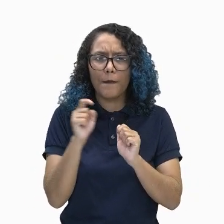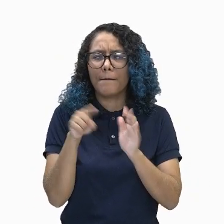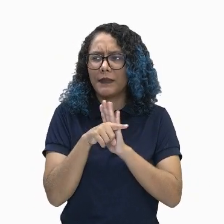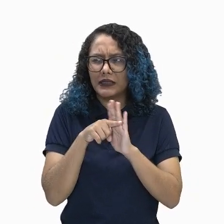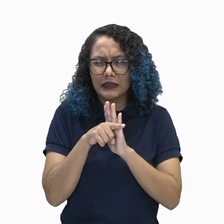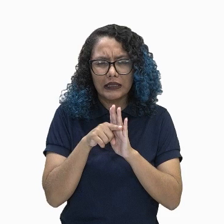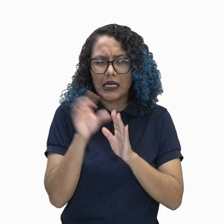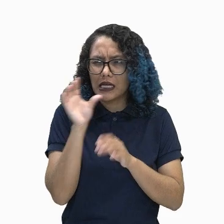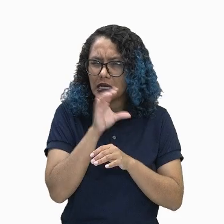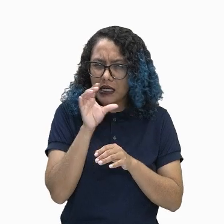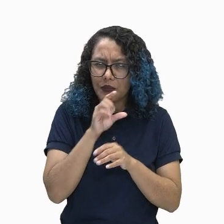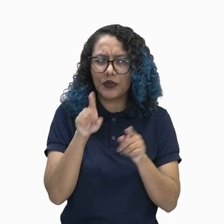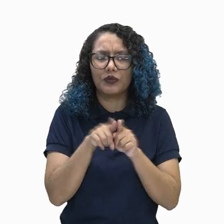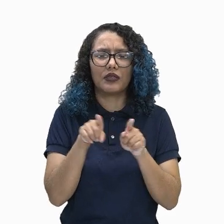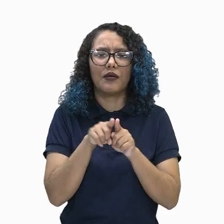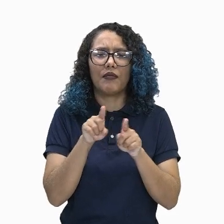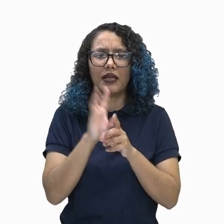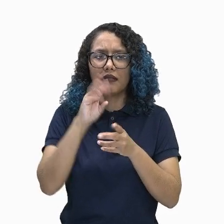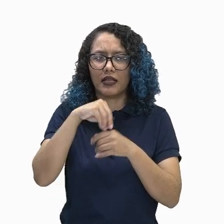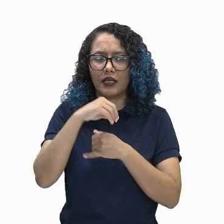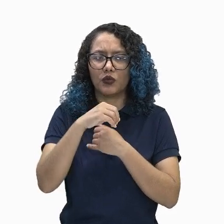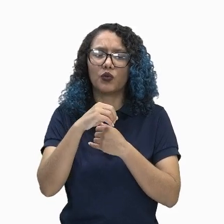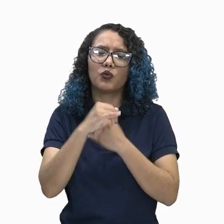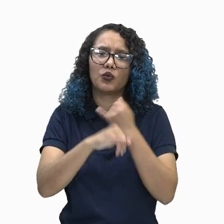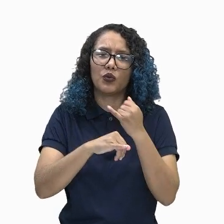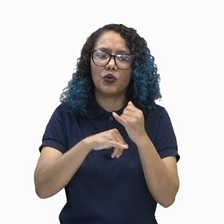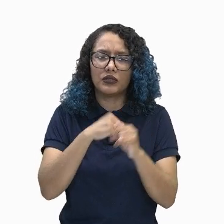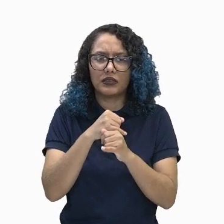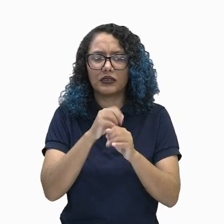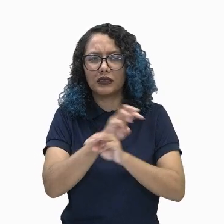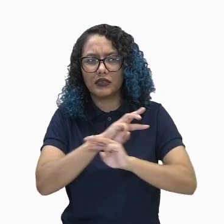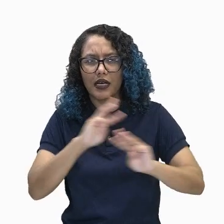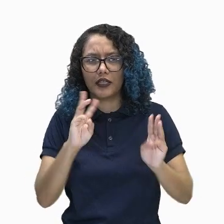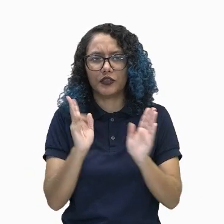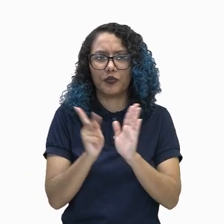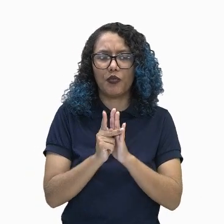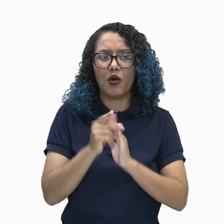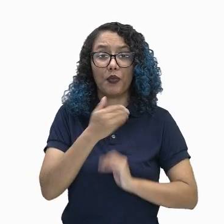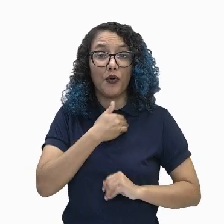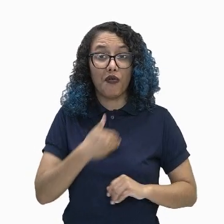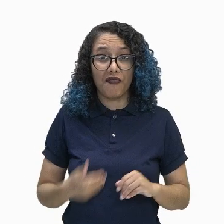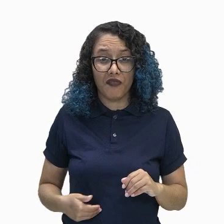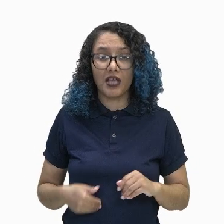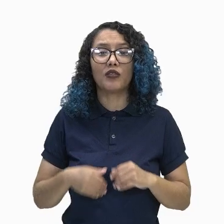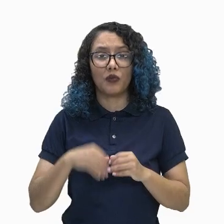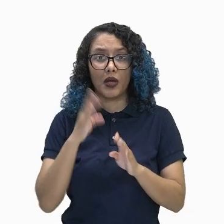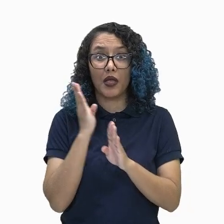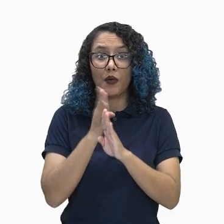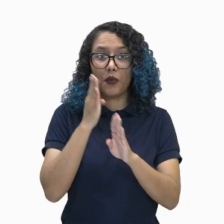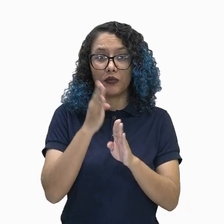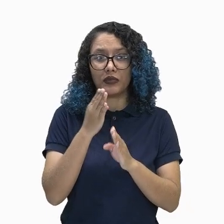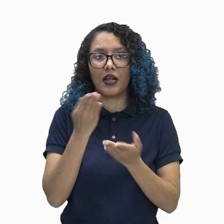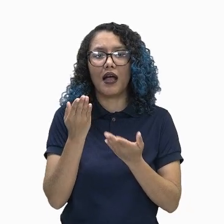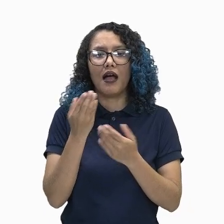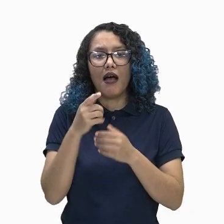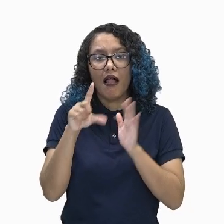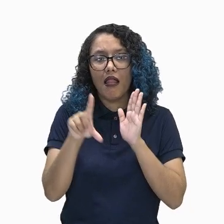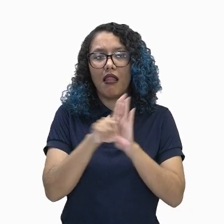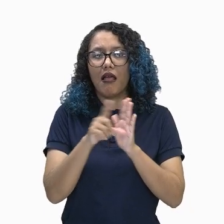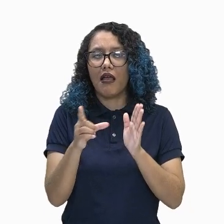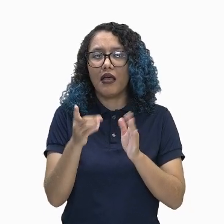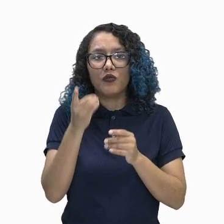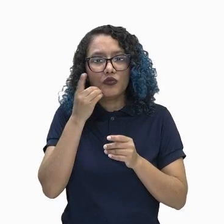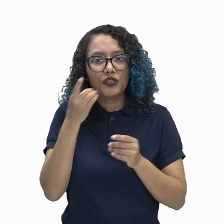muito rápida no site da Casa Civil, do Governo Federal, que você vai encontrar a lei, a data da publicação e o